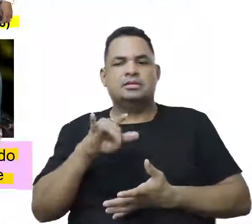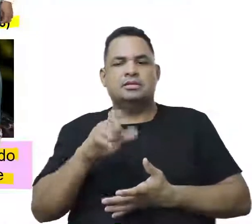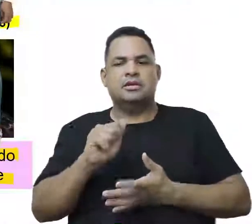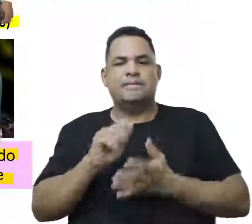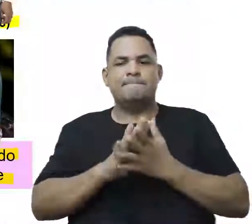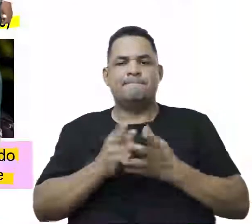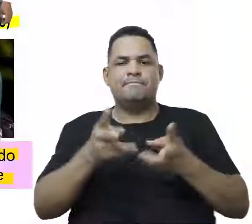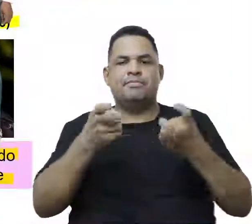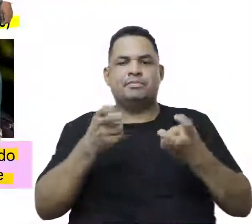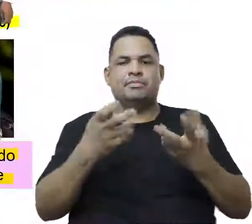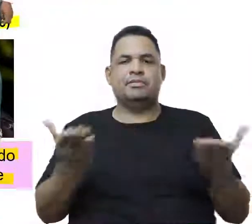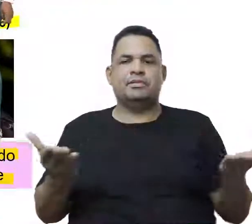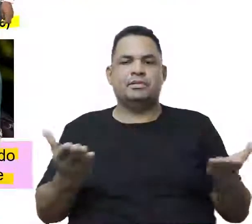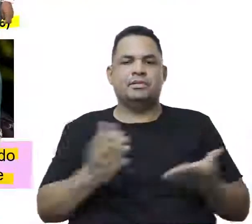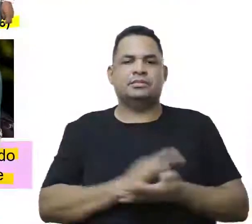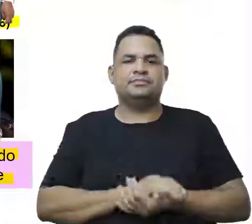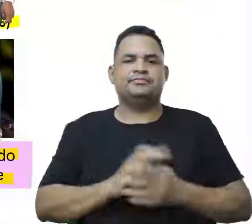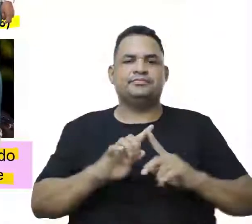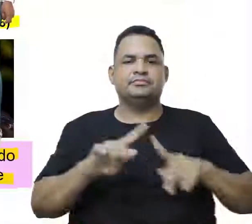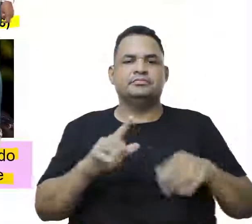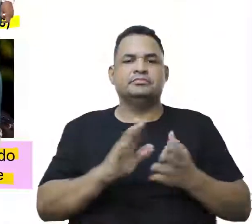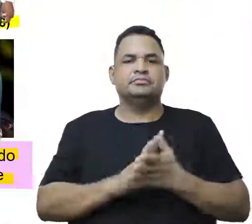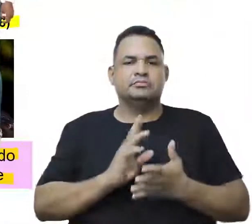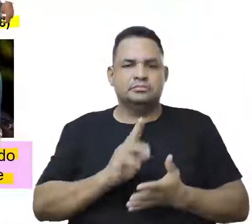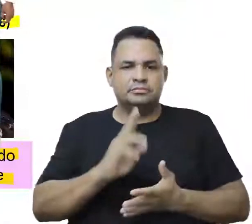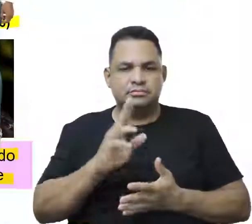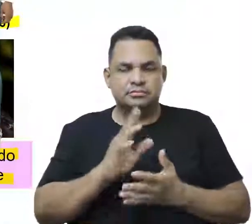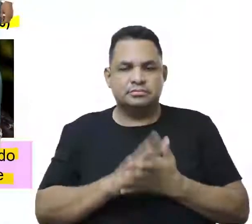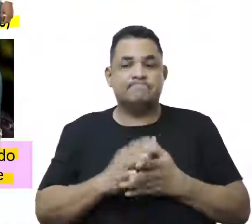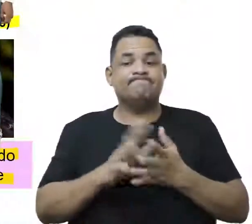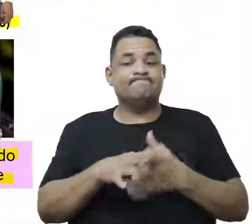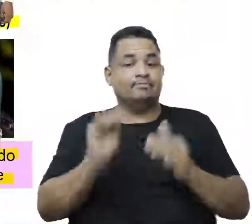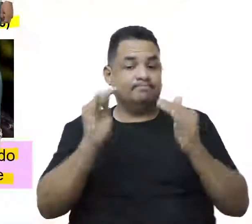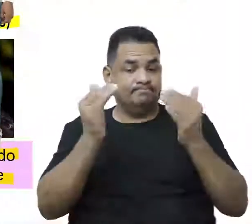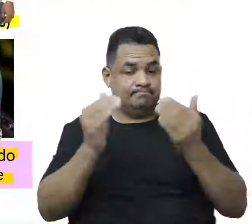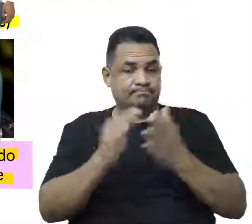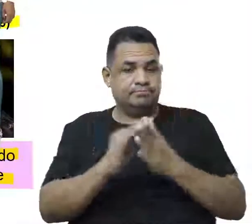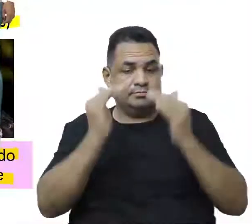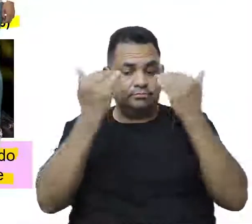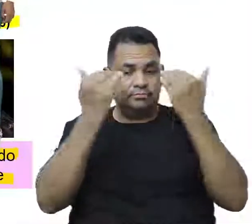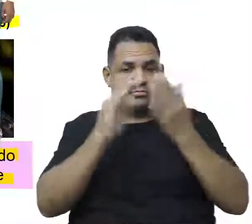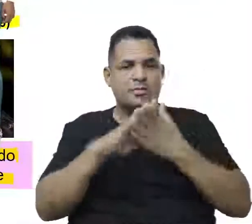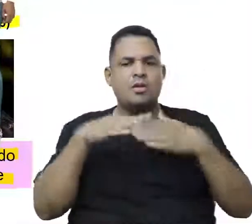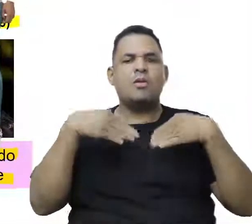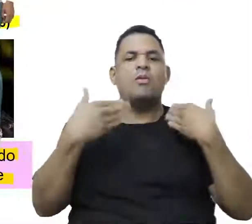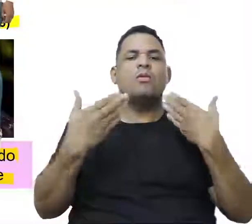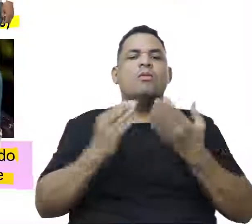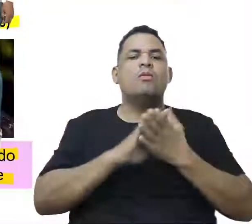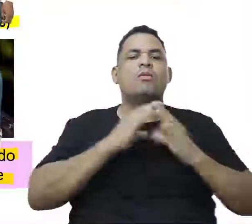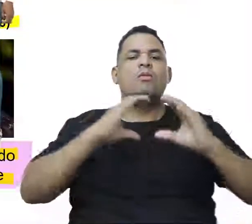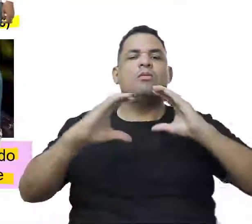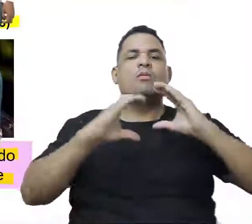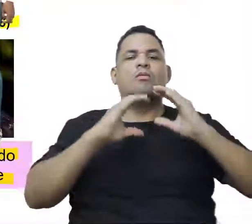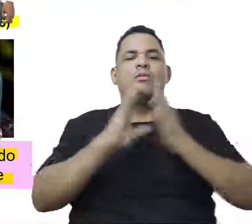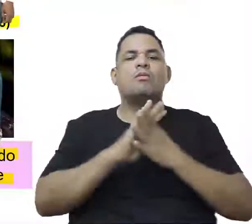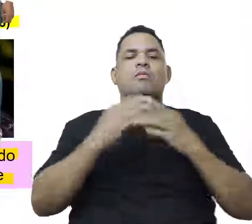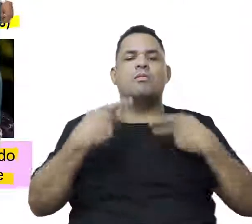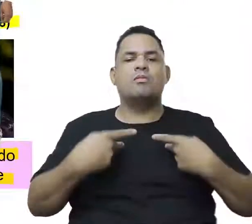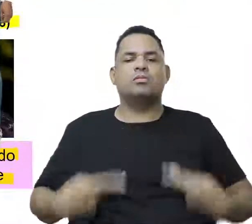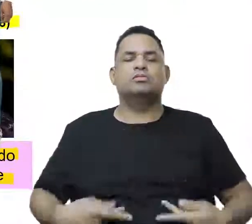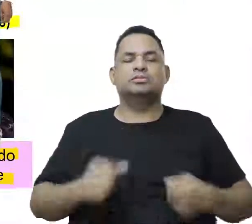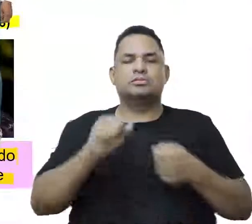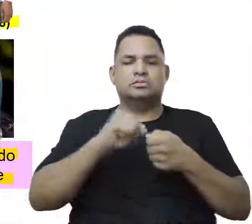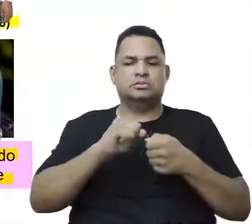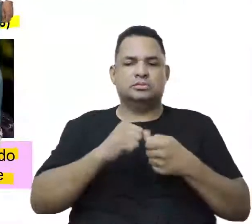não, às vezes ele nem percebe. Mas a gente está sempre alerta a qual mensagem, qual comunicação o nosso corpo está